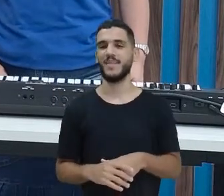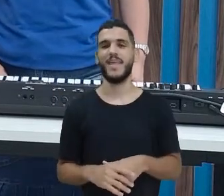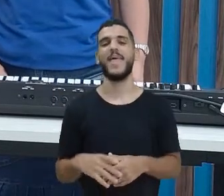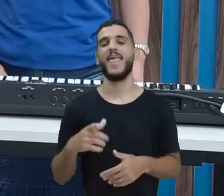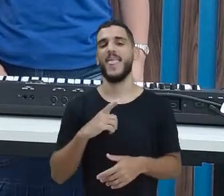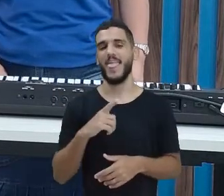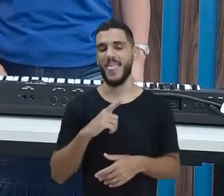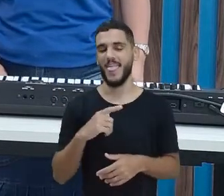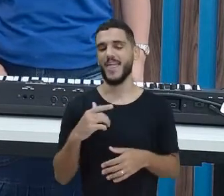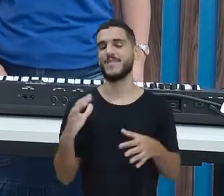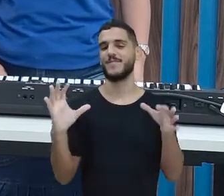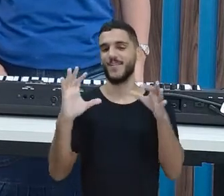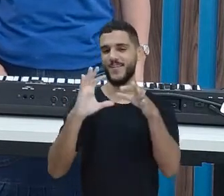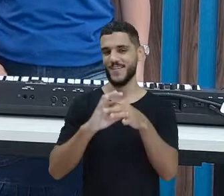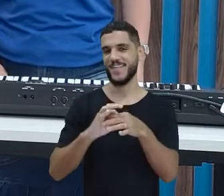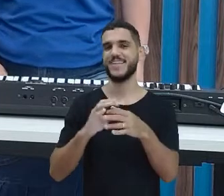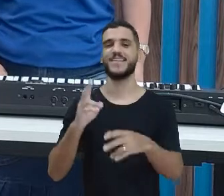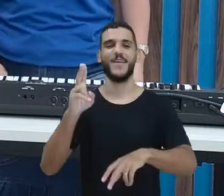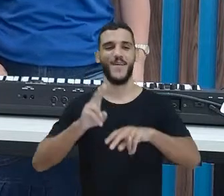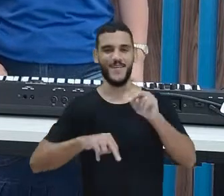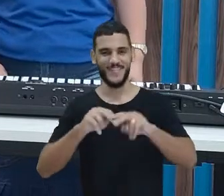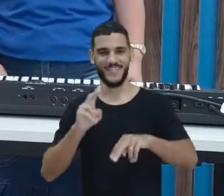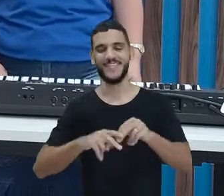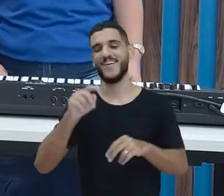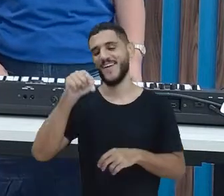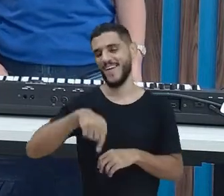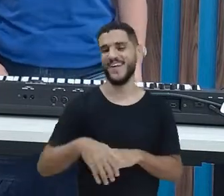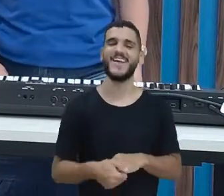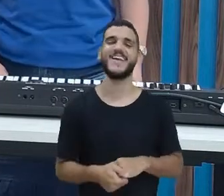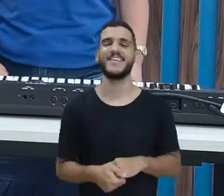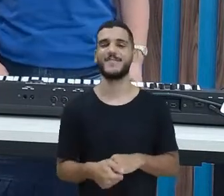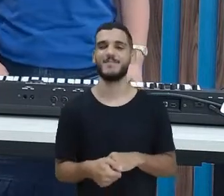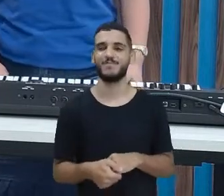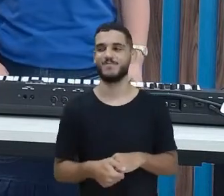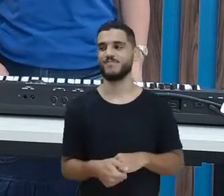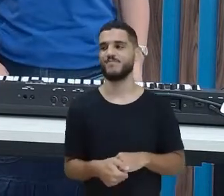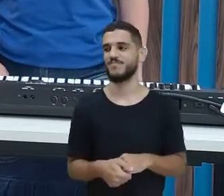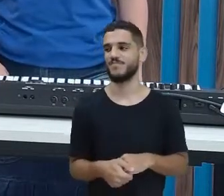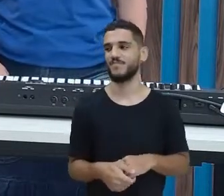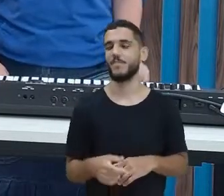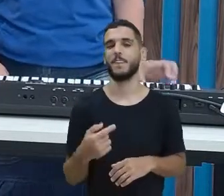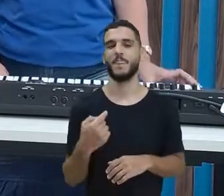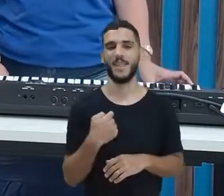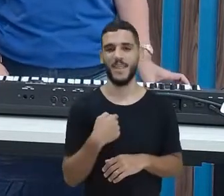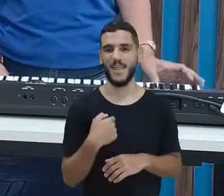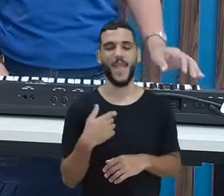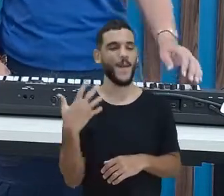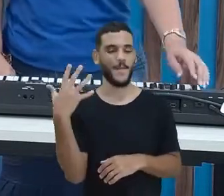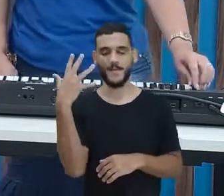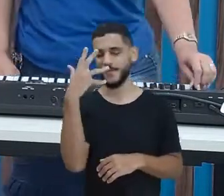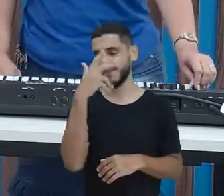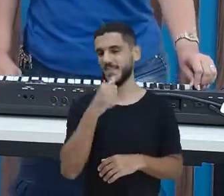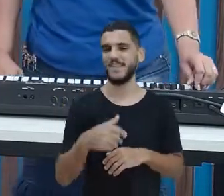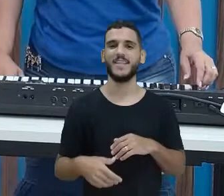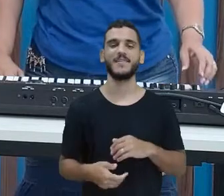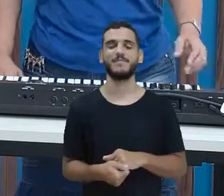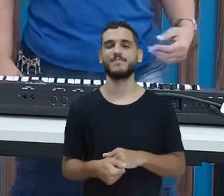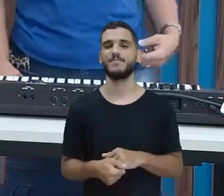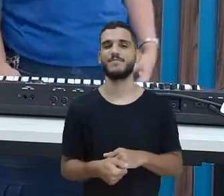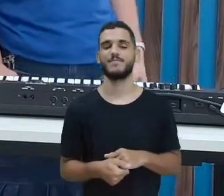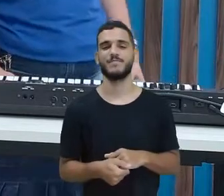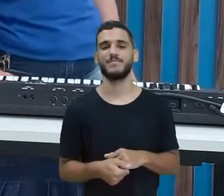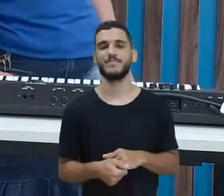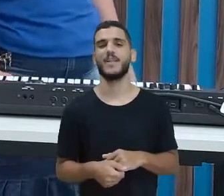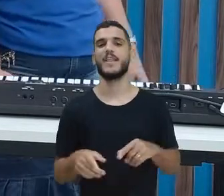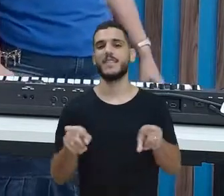tradição popular, que eu Aí tá quase que certo. esqueço, né? Olha aqui, tô toda roxeta, Tá muito toda linda. bonitona, e ainda